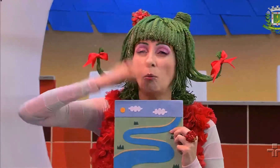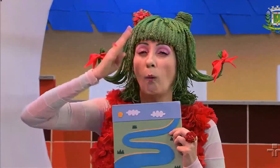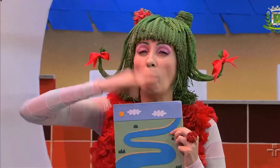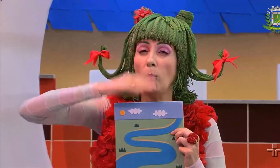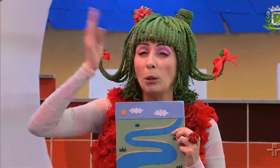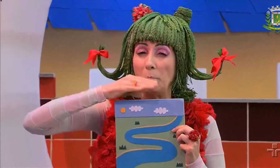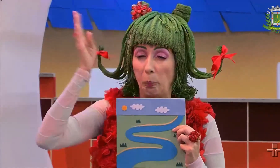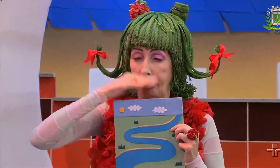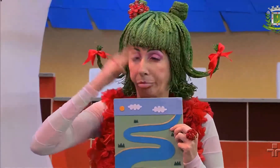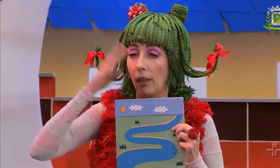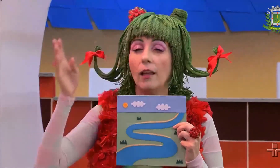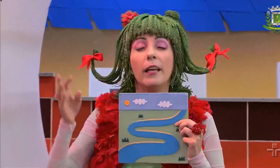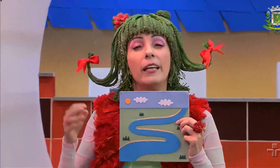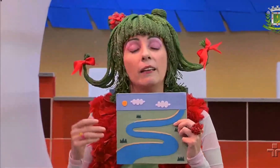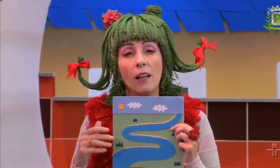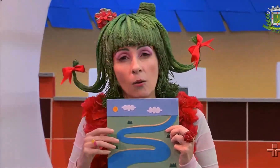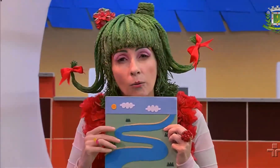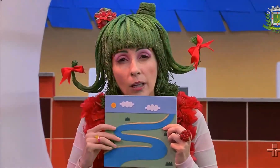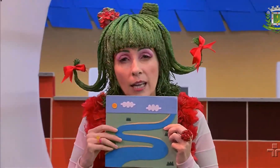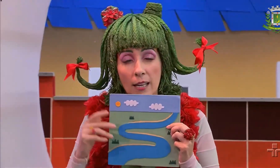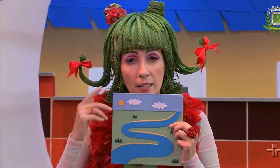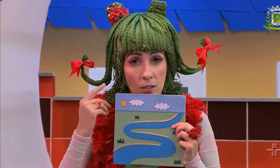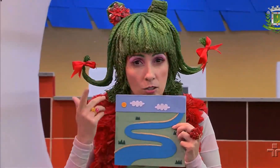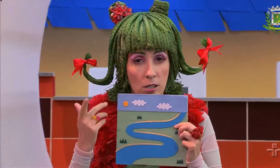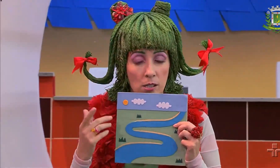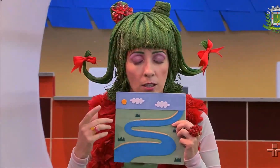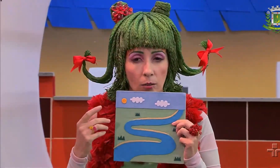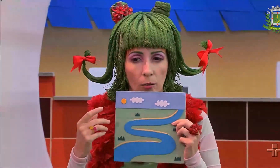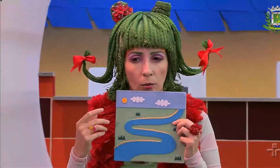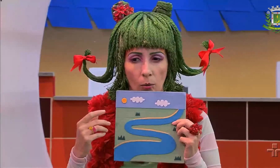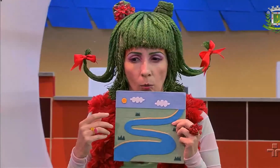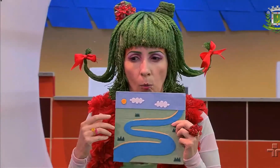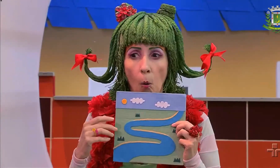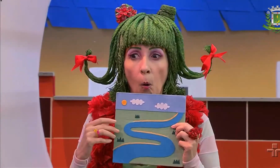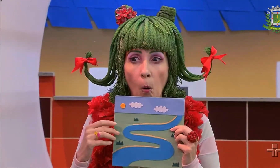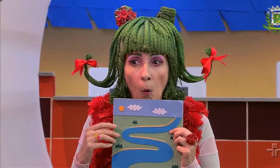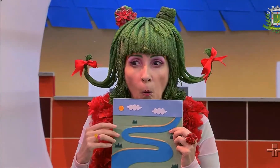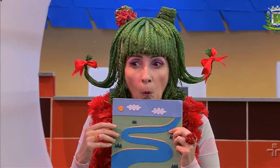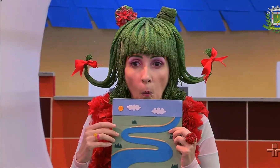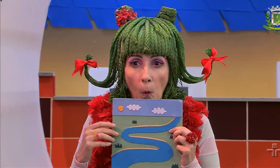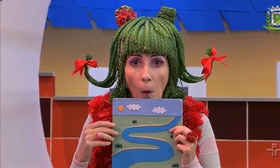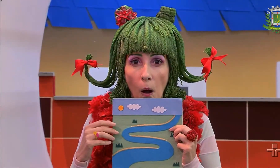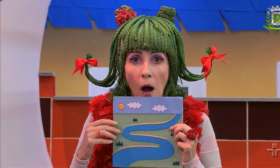um cheiro ruim. Então, ele disse assim,